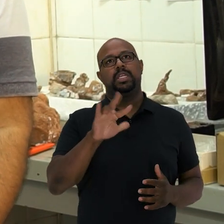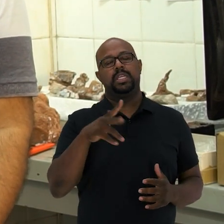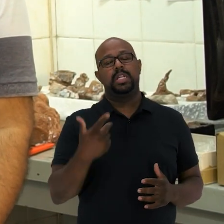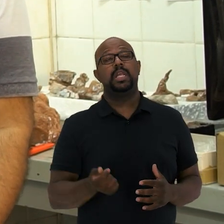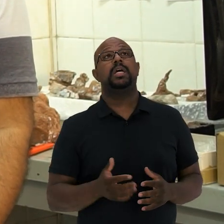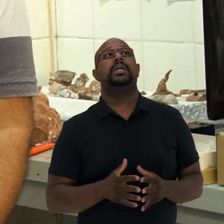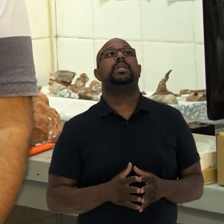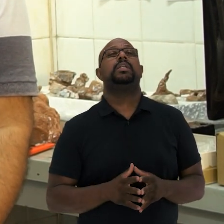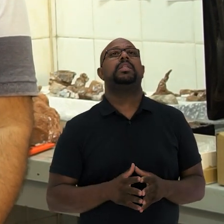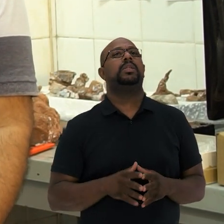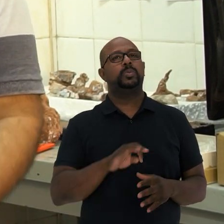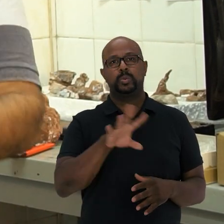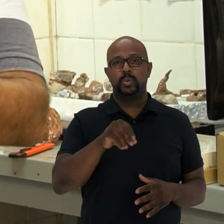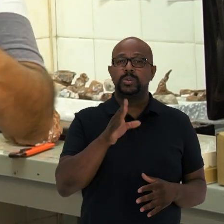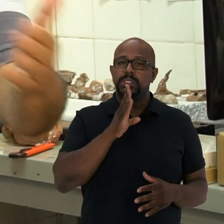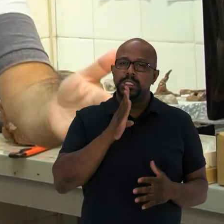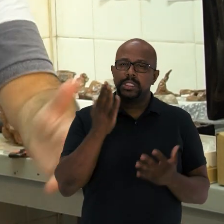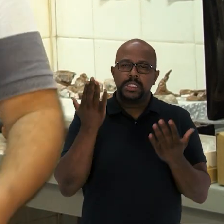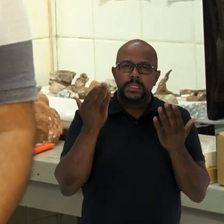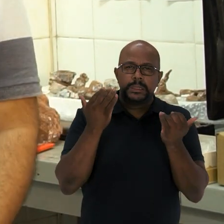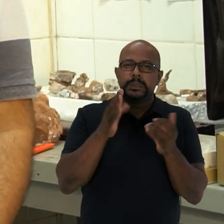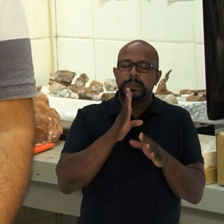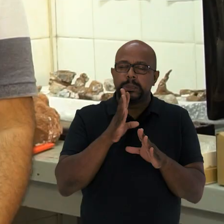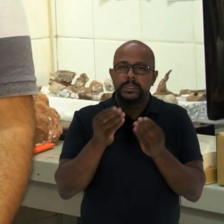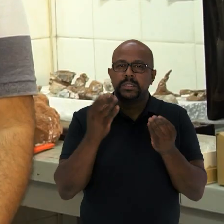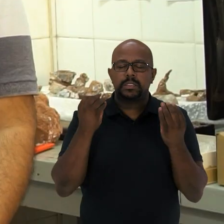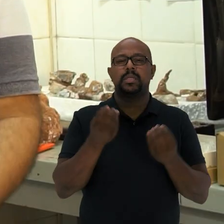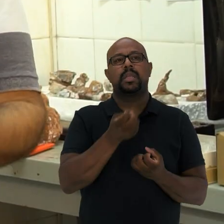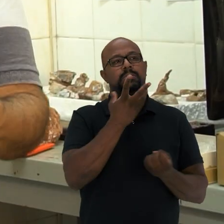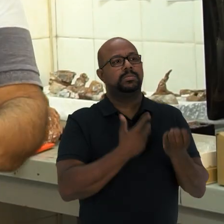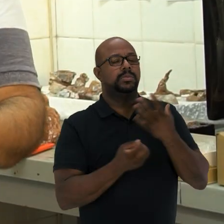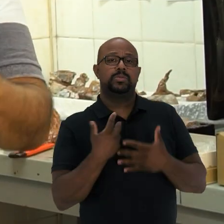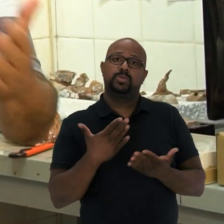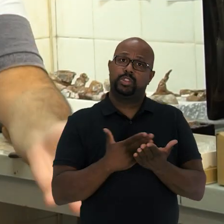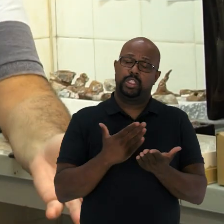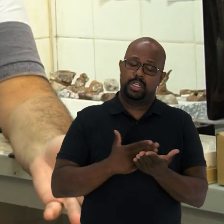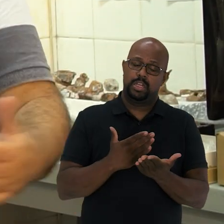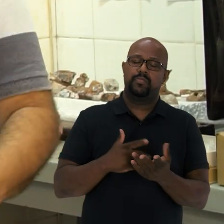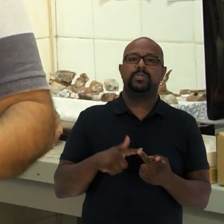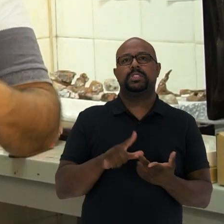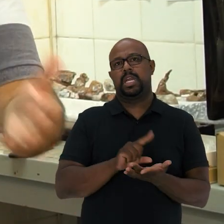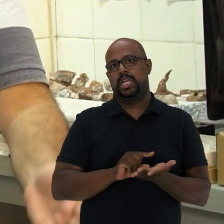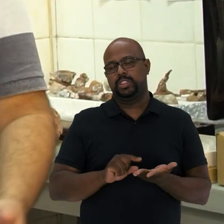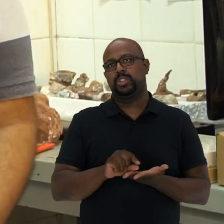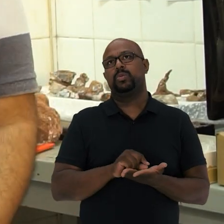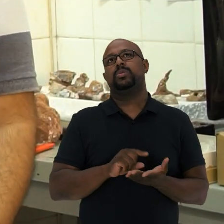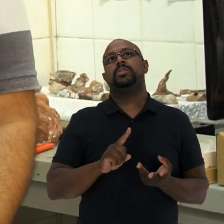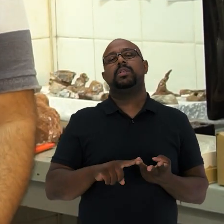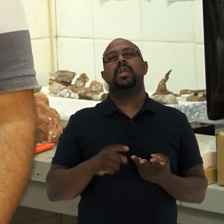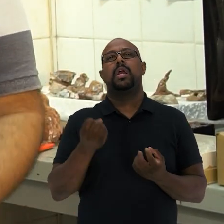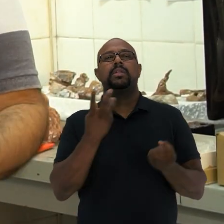Ilha. Então, tudo que sei, né, são dos relatos nos livros, né, e